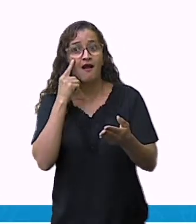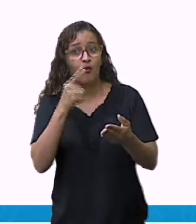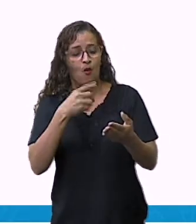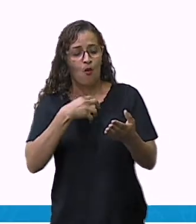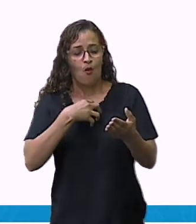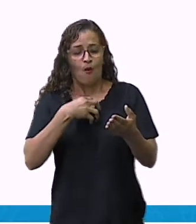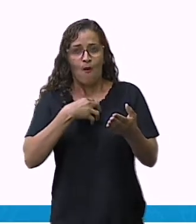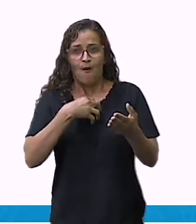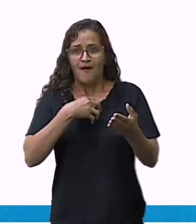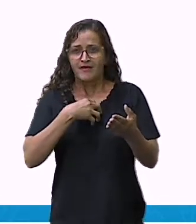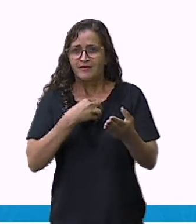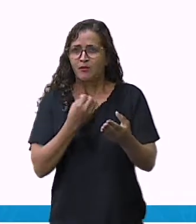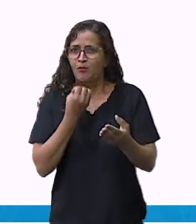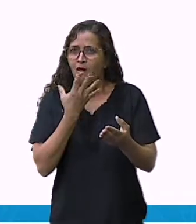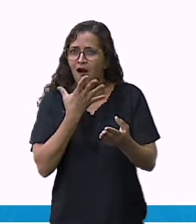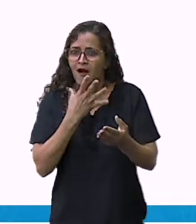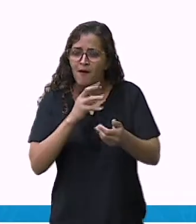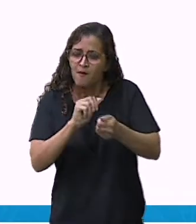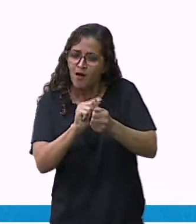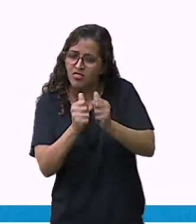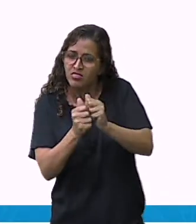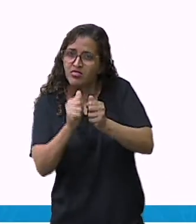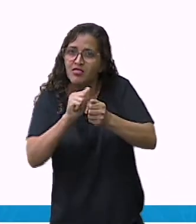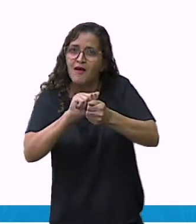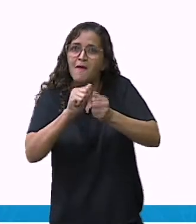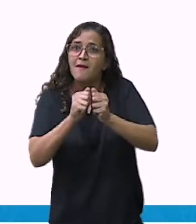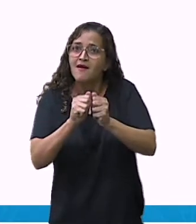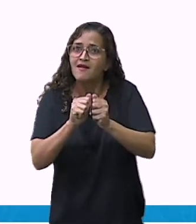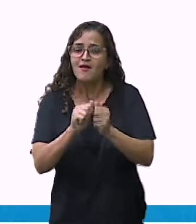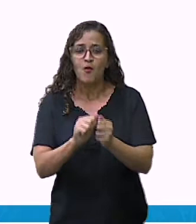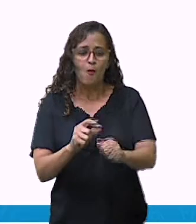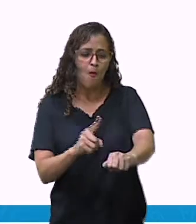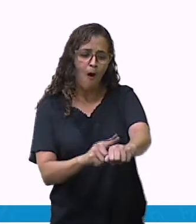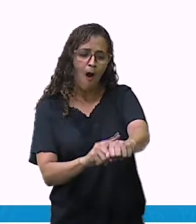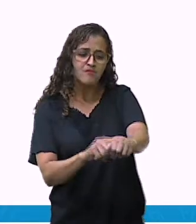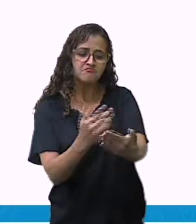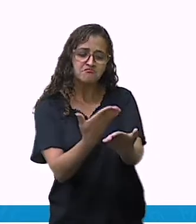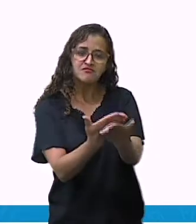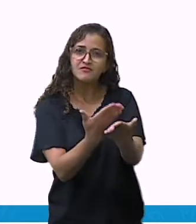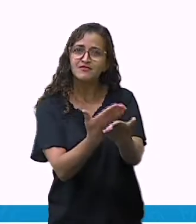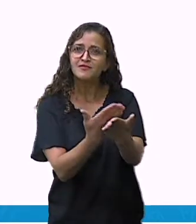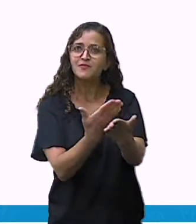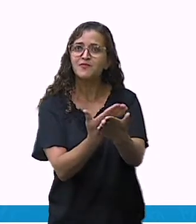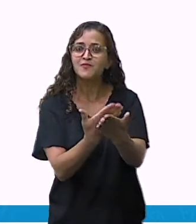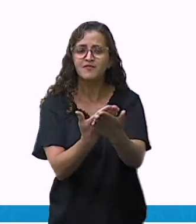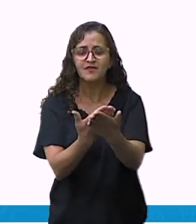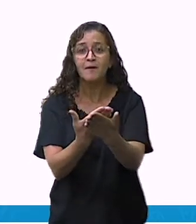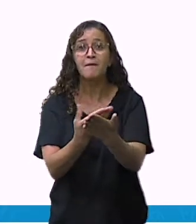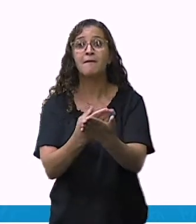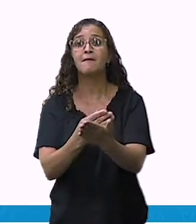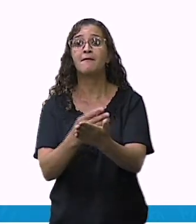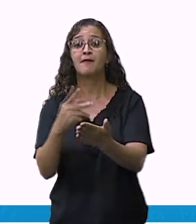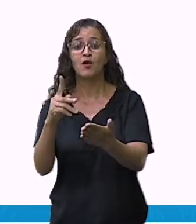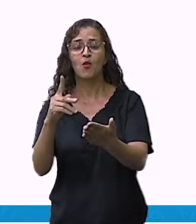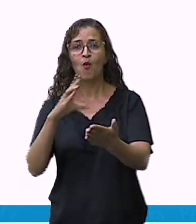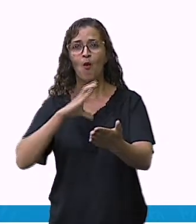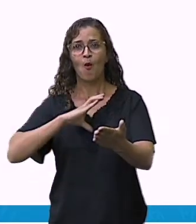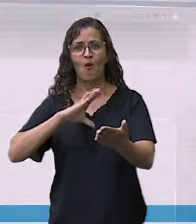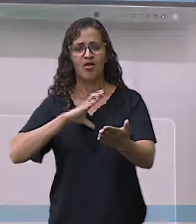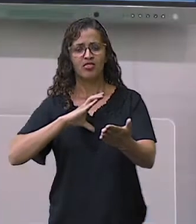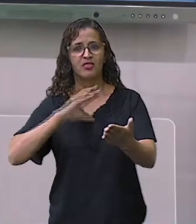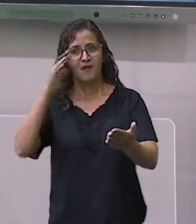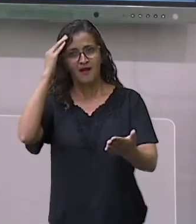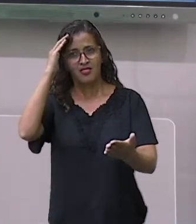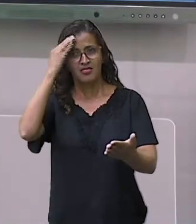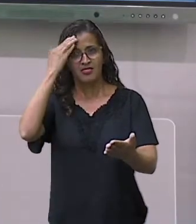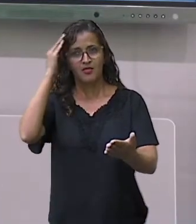essencial no conhecimento, no uso e estudo da língua portuguesa.